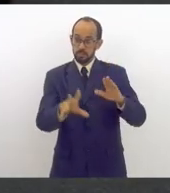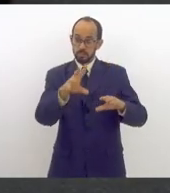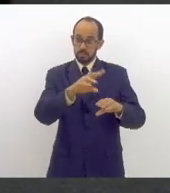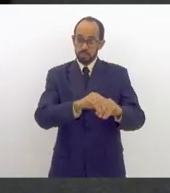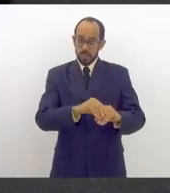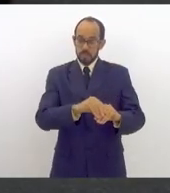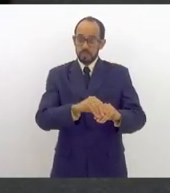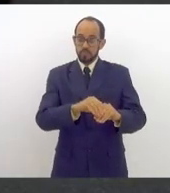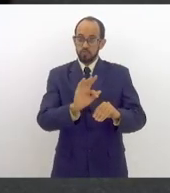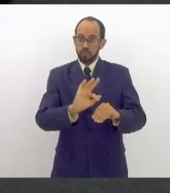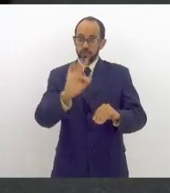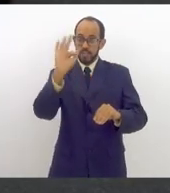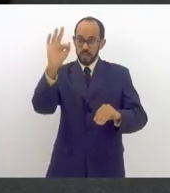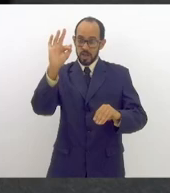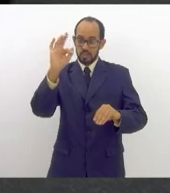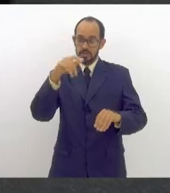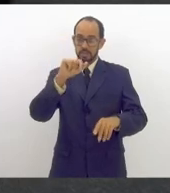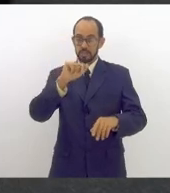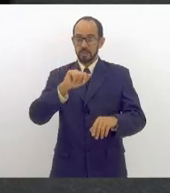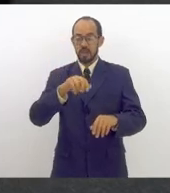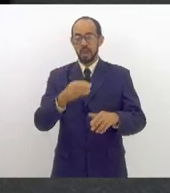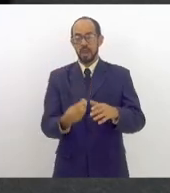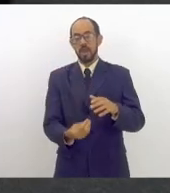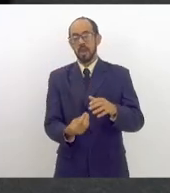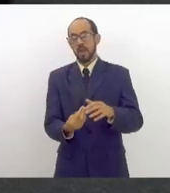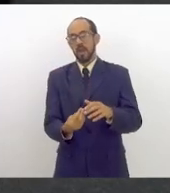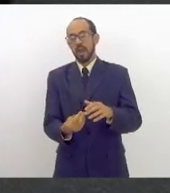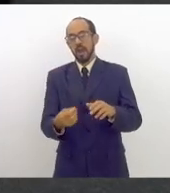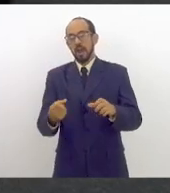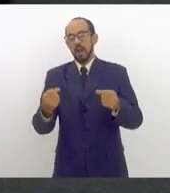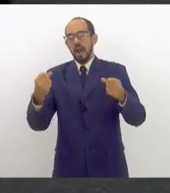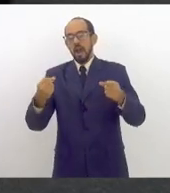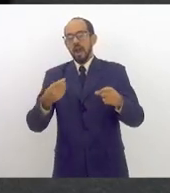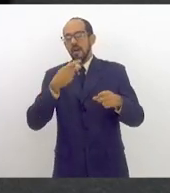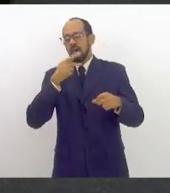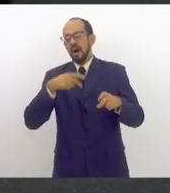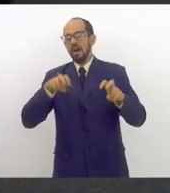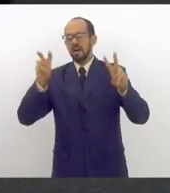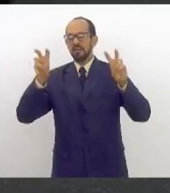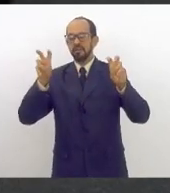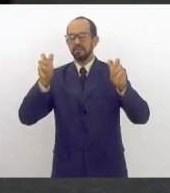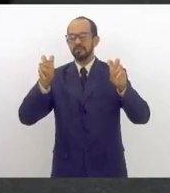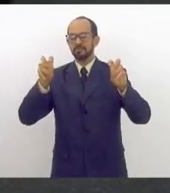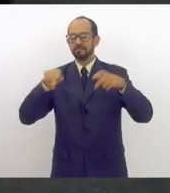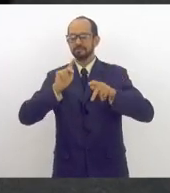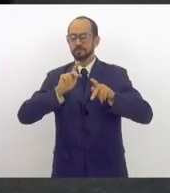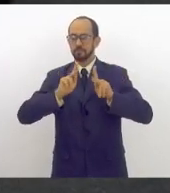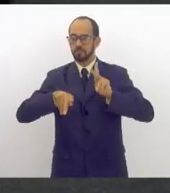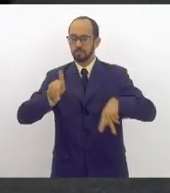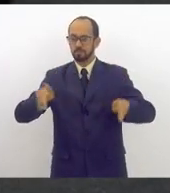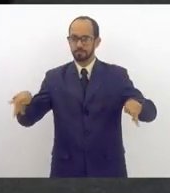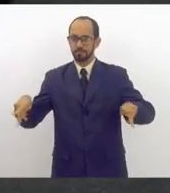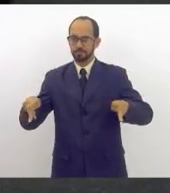complementares federais que tratam daquilo que o povo intitulou